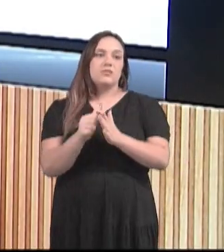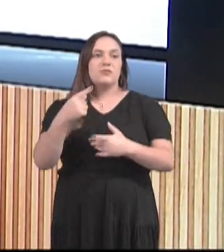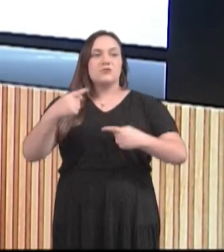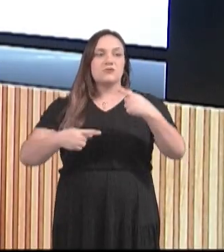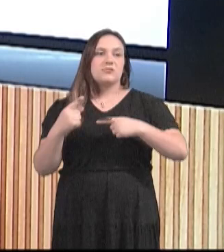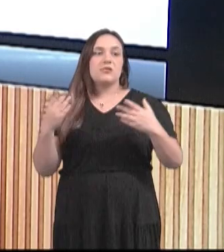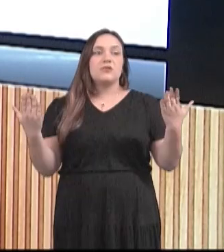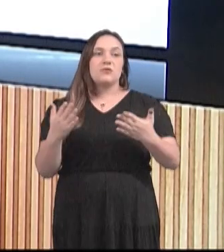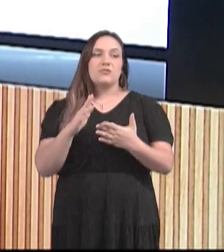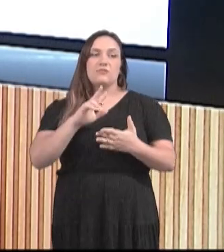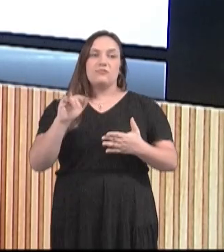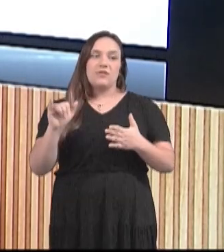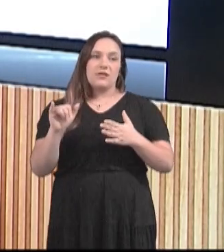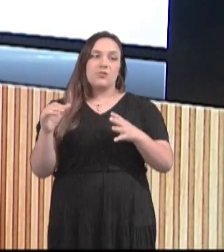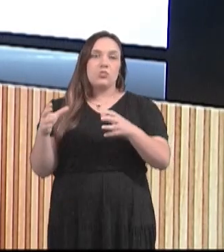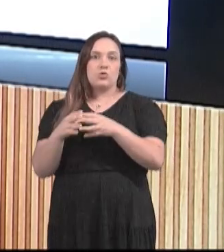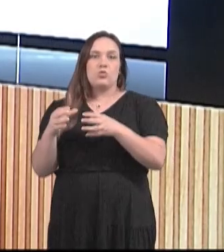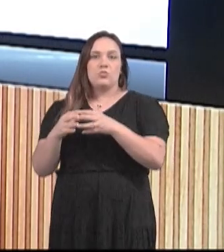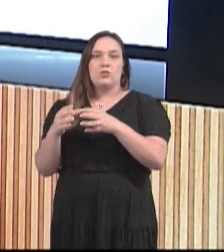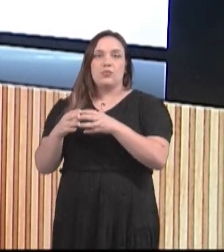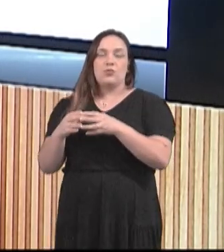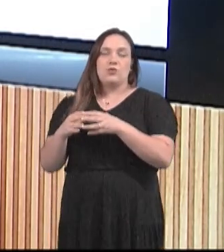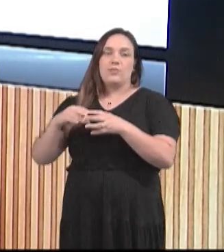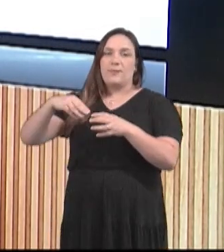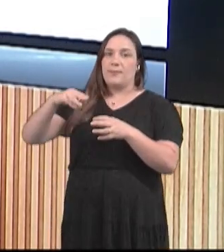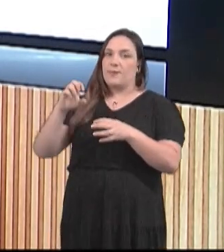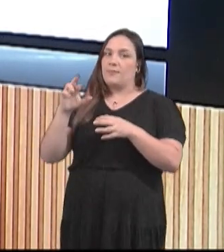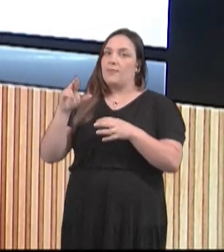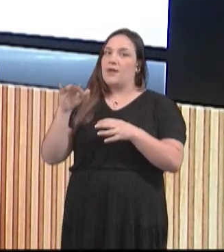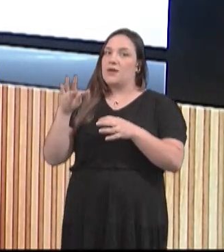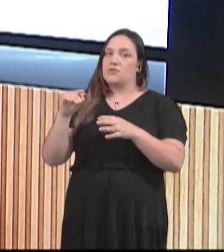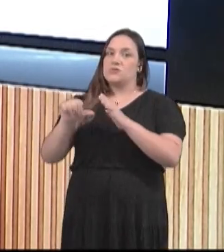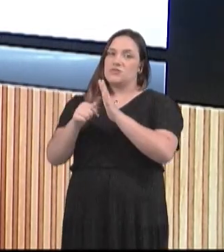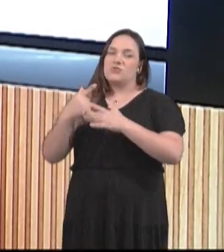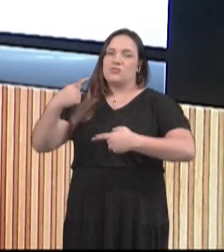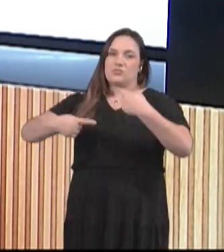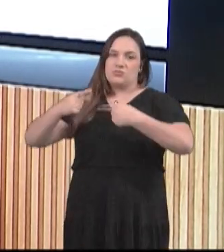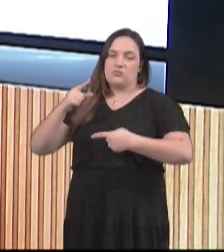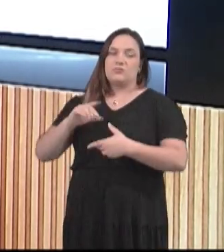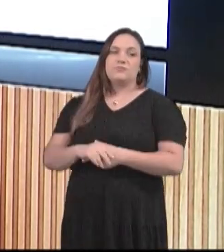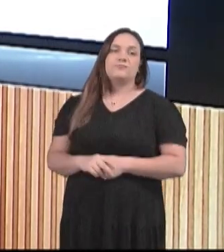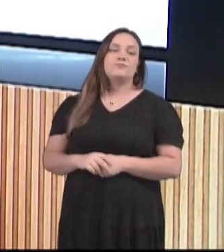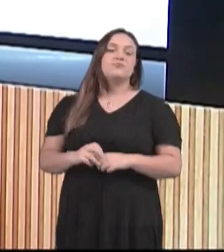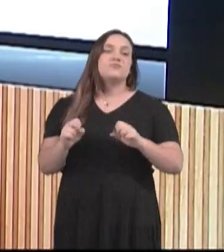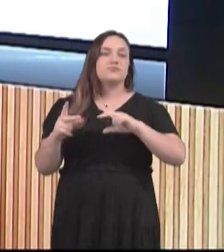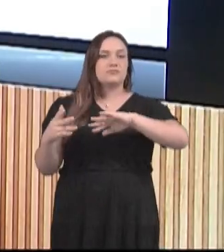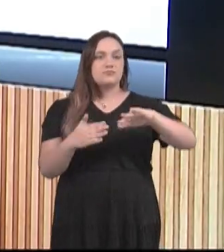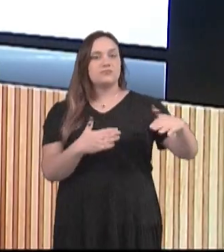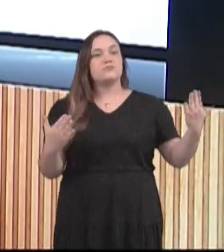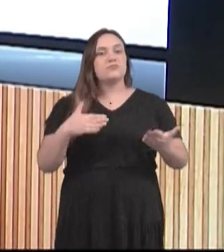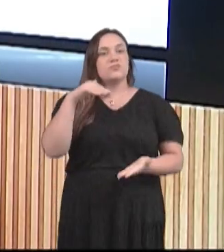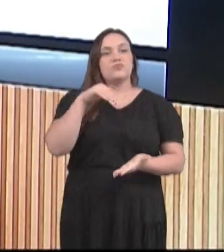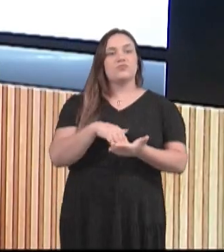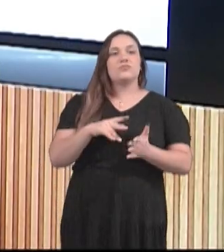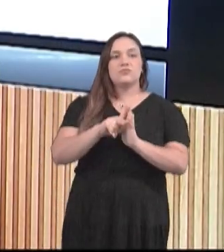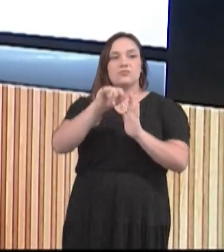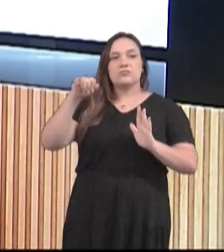primeira discussão vai agora para análise das comissões de mérito aqui da Casa. E o quarto e último projeto,